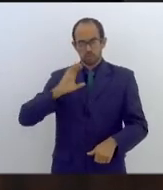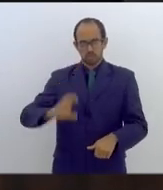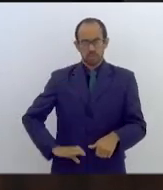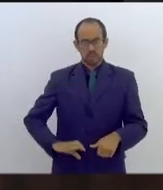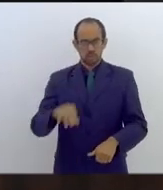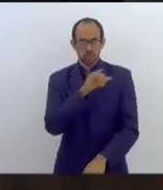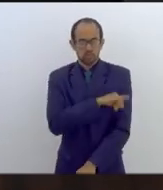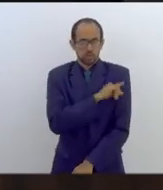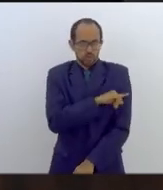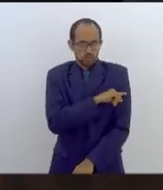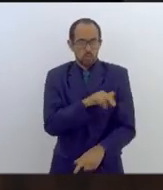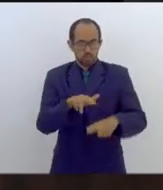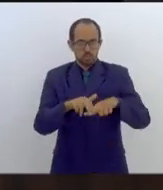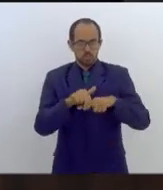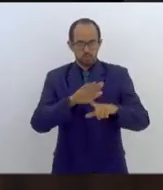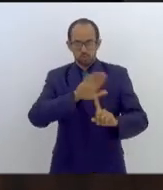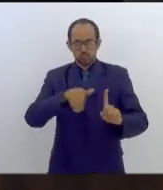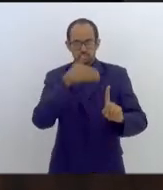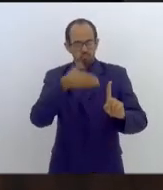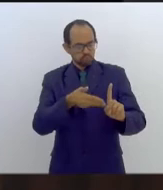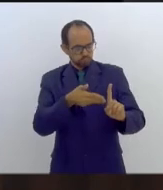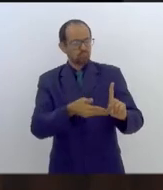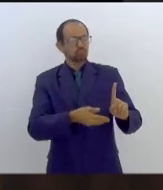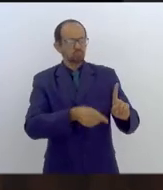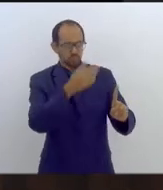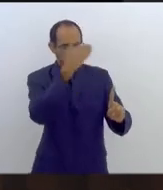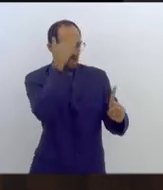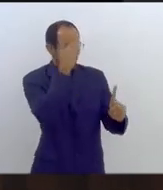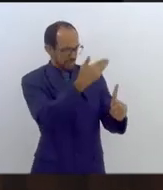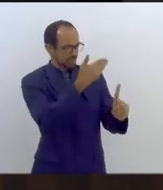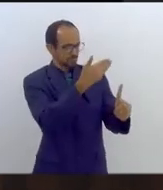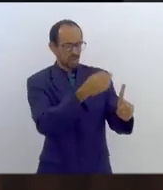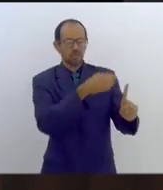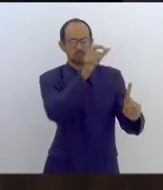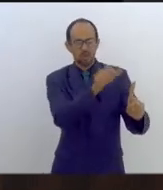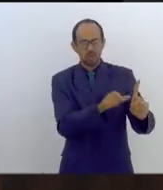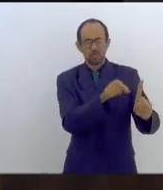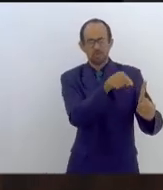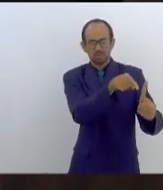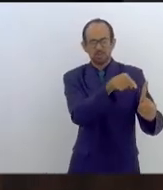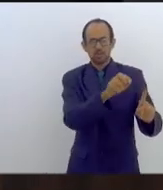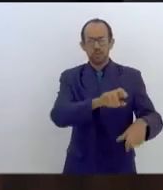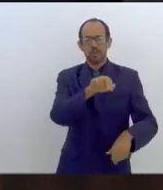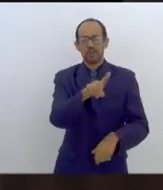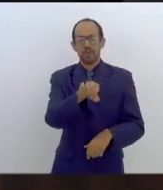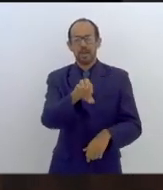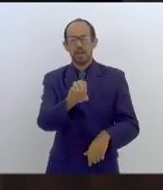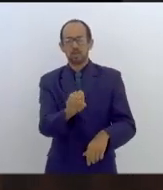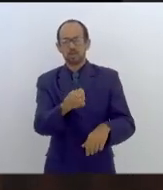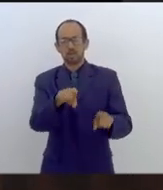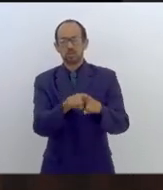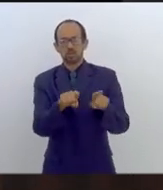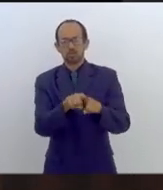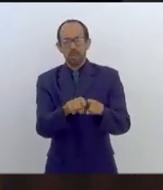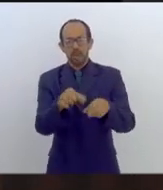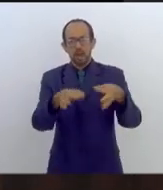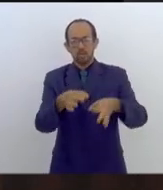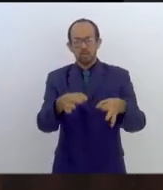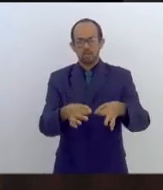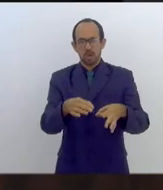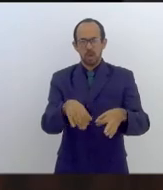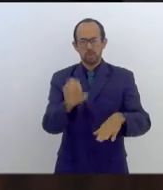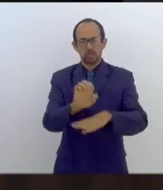portanto presto aqui o meu sincero agradecimento ao Desembargador Ricardo Pereira e ao Tribunal de Justiça do Estado do Rio de Janeiro